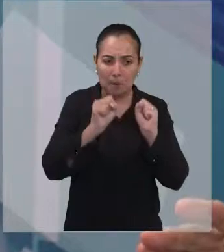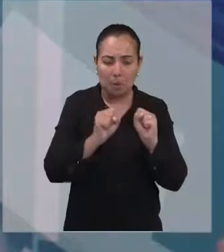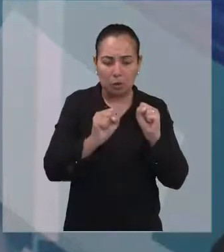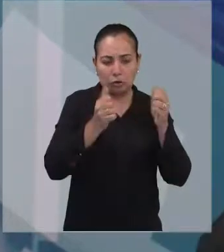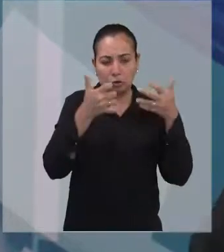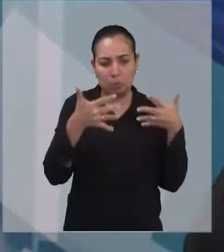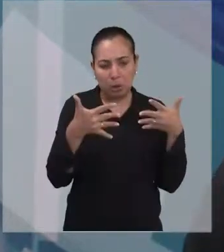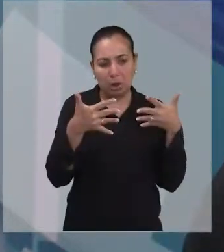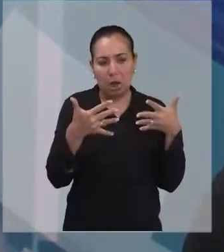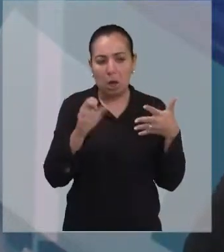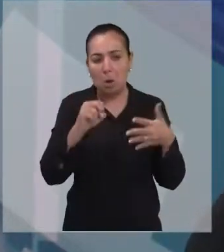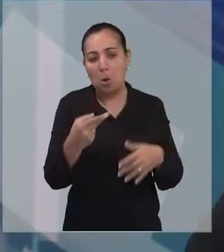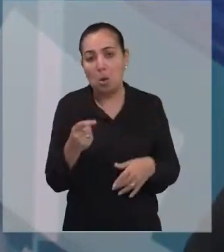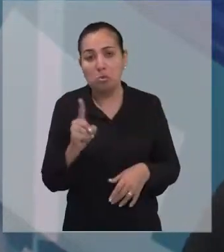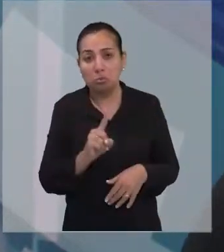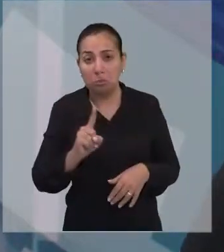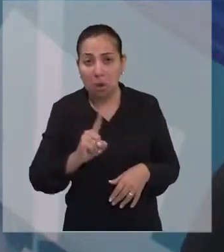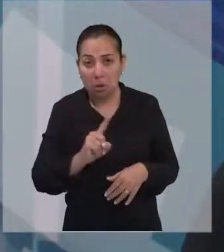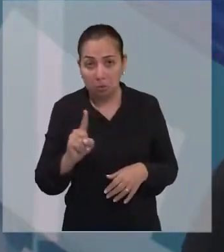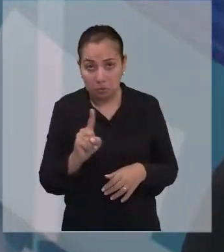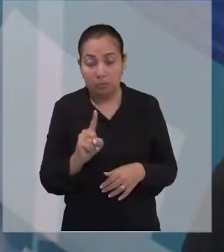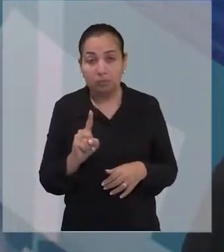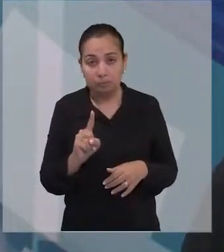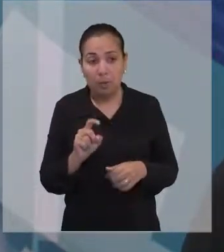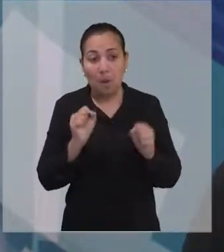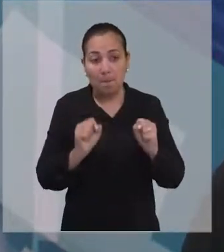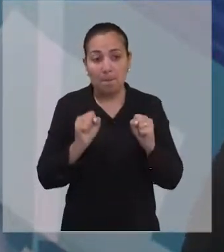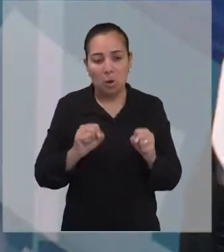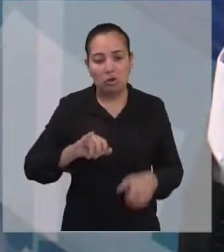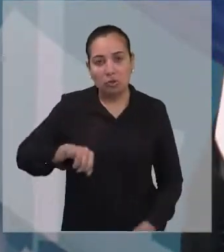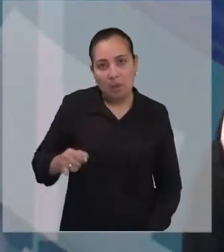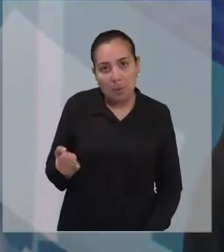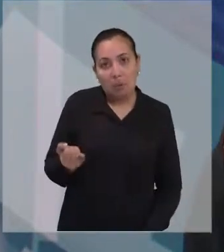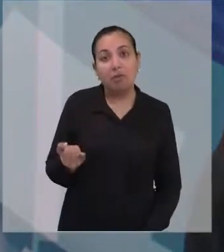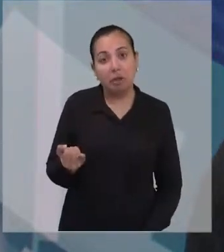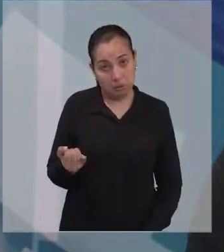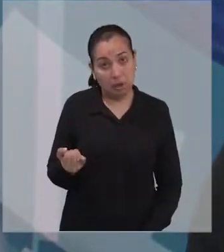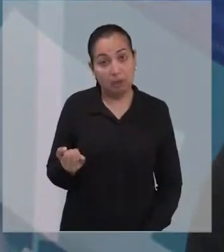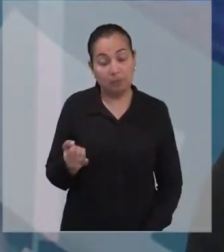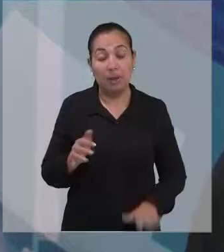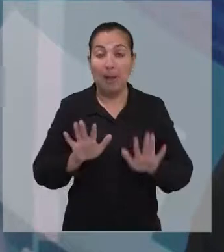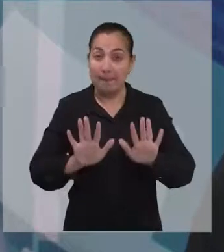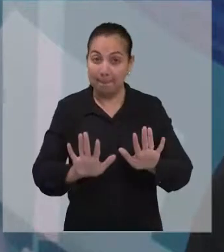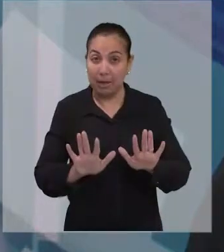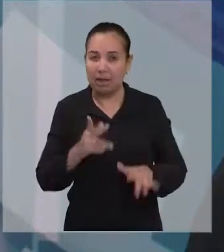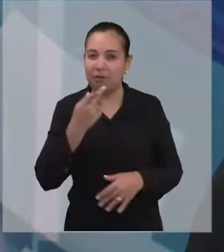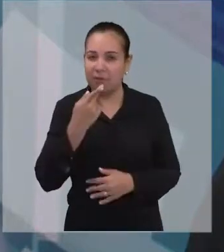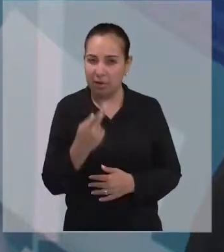nenhuma. Né? Acaba sendo oportunismo. Agora, dizer-se que houve